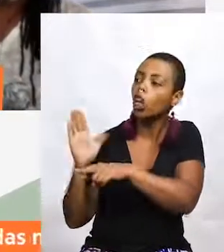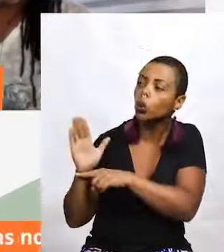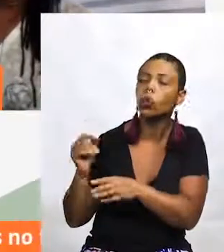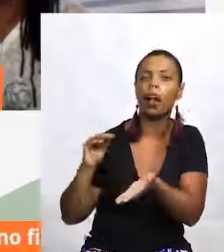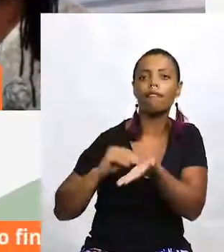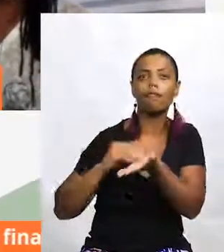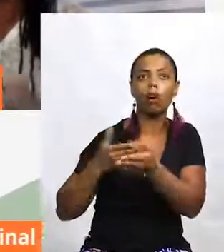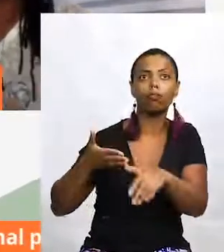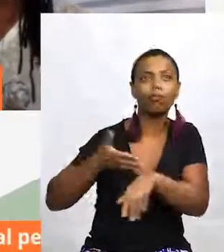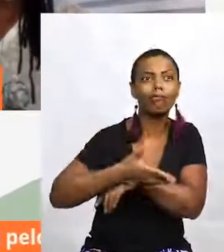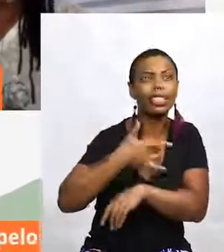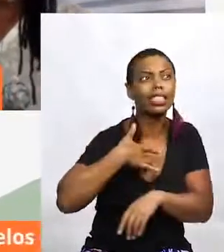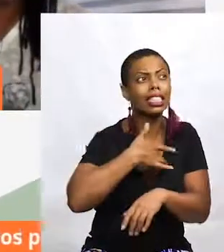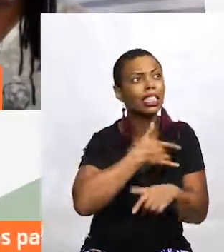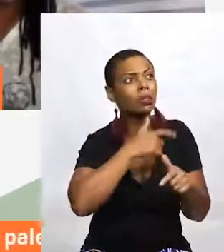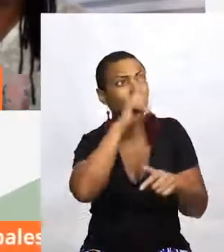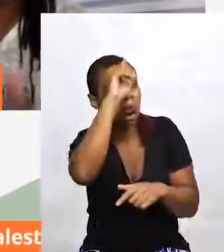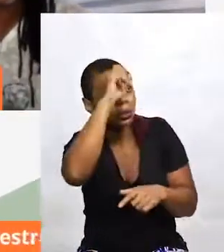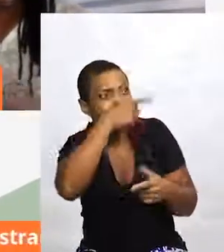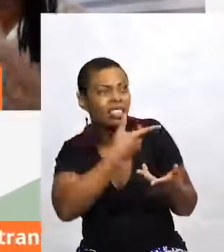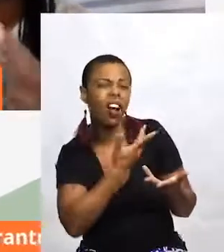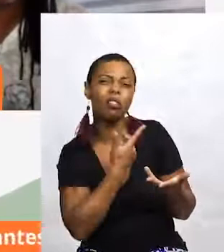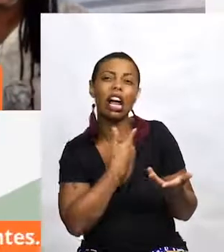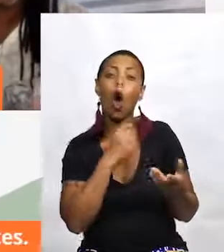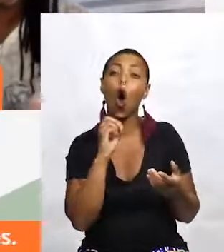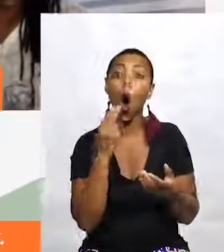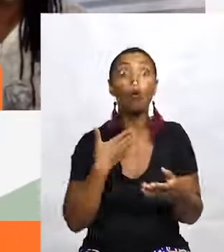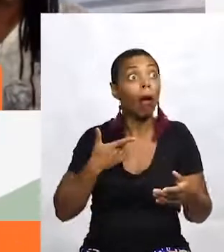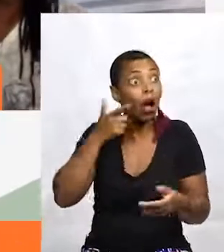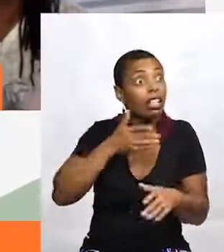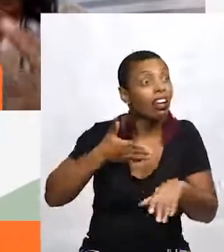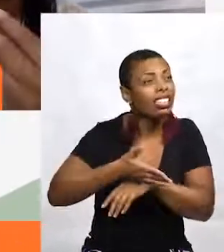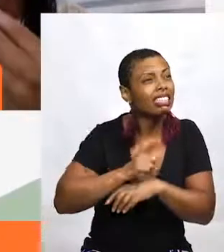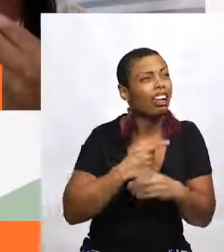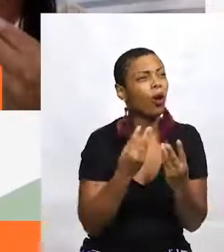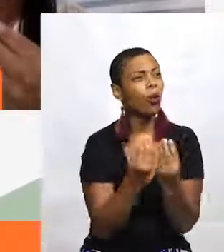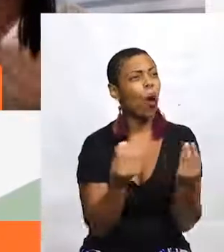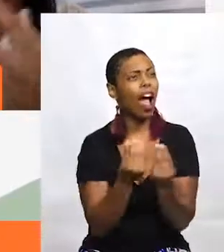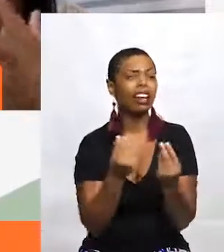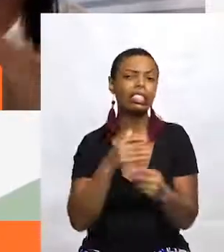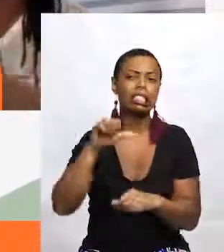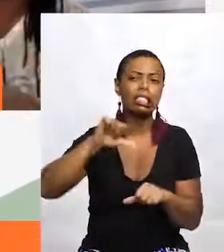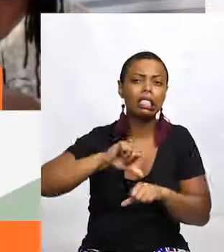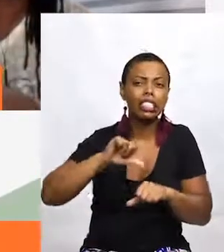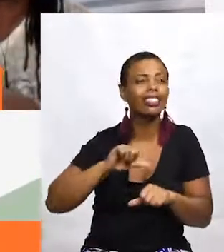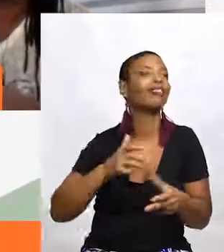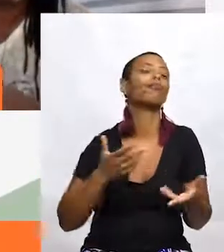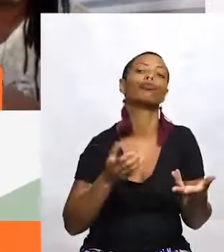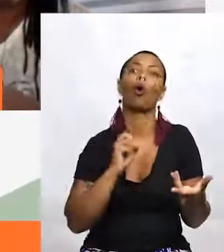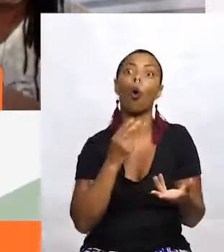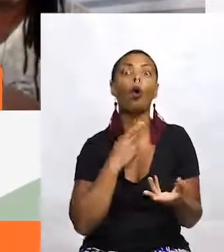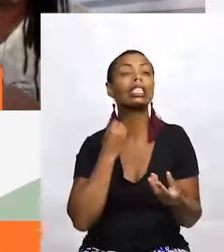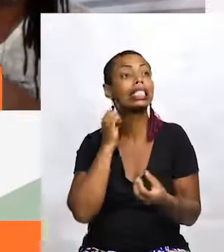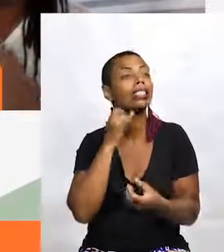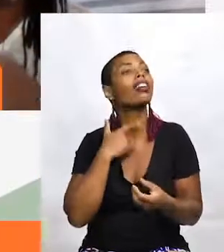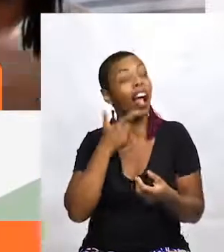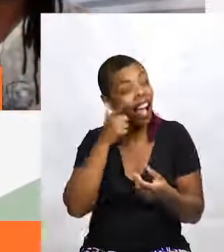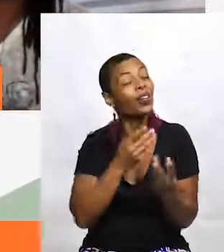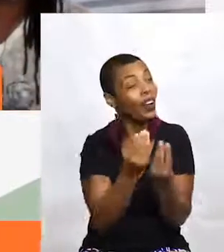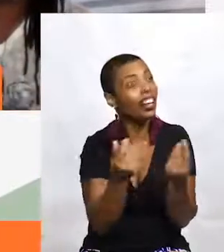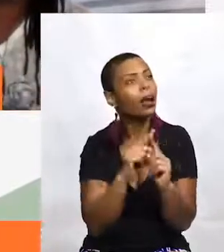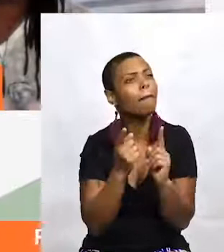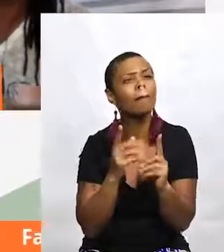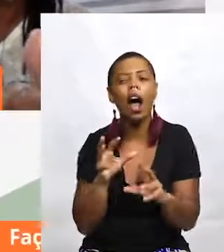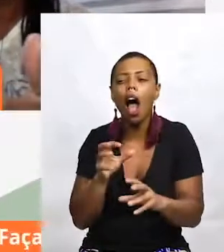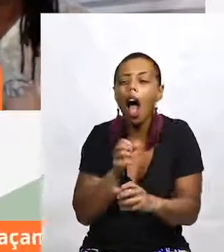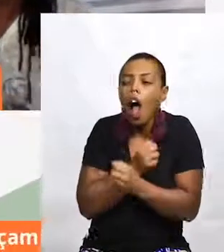quando tem o acesso, que ele seja de boa qualidade, e quando ele tem o acesso, que ele seja um acolhimento adequado, né? Então, não é